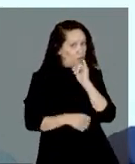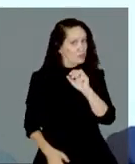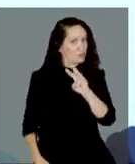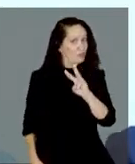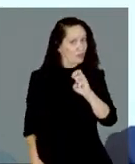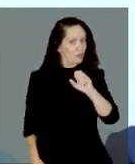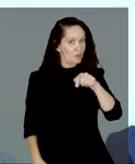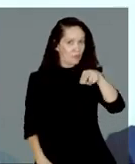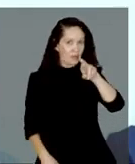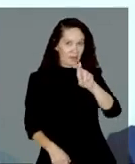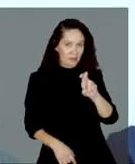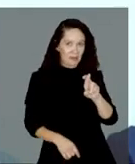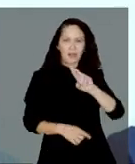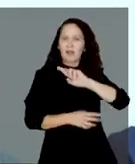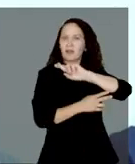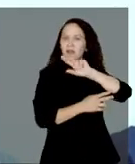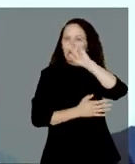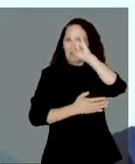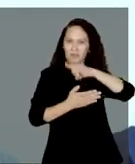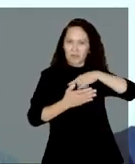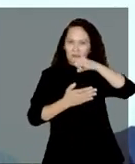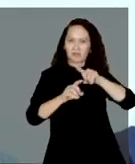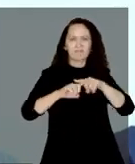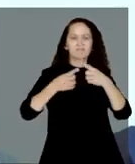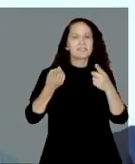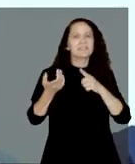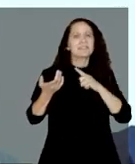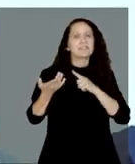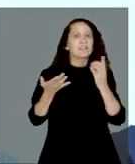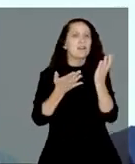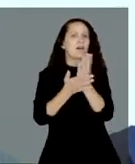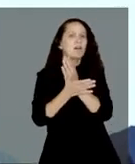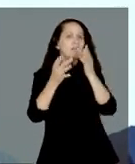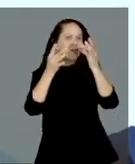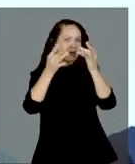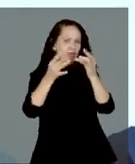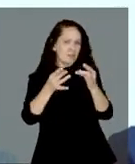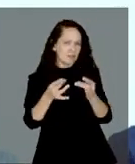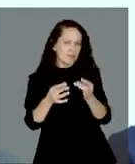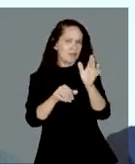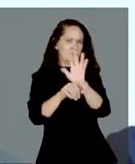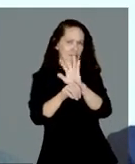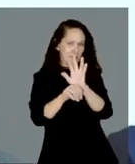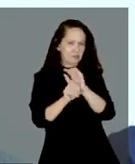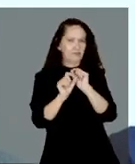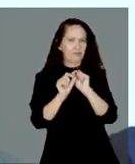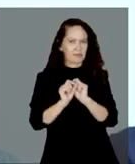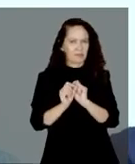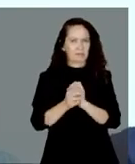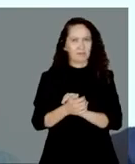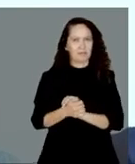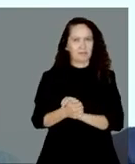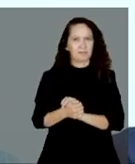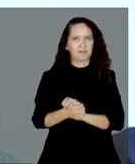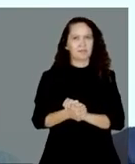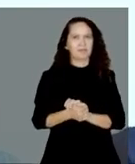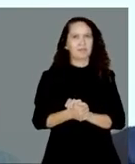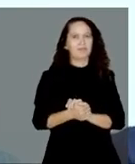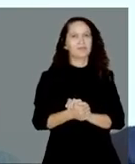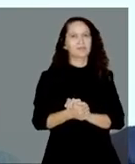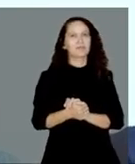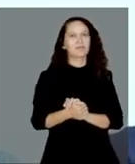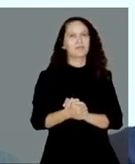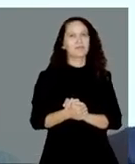ainda do que a verdade que a gente consegue perceber, porque essa verdade sobre